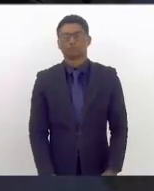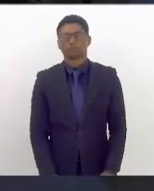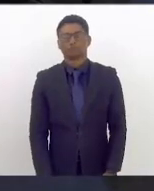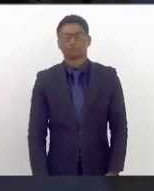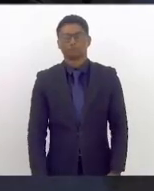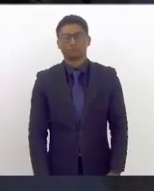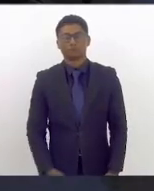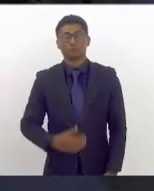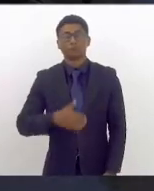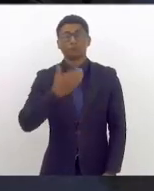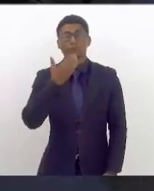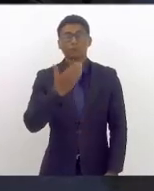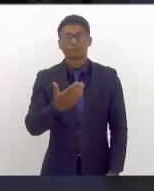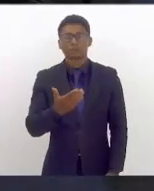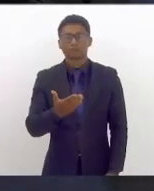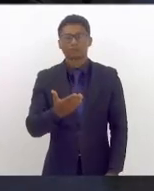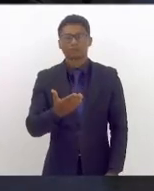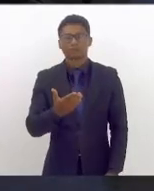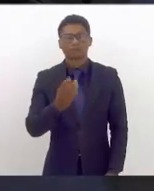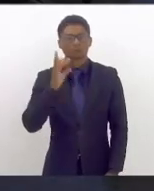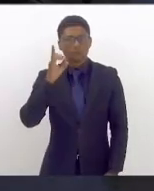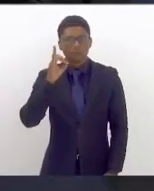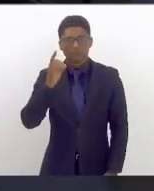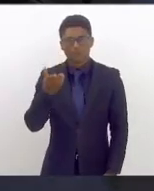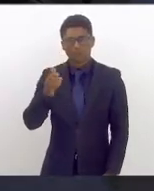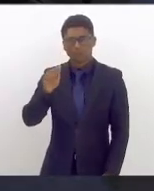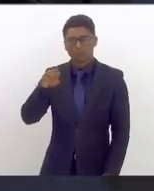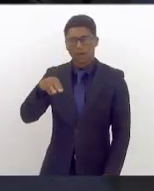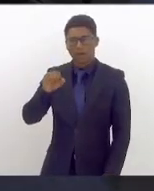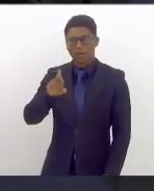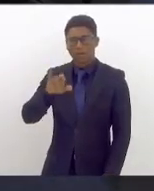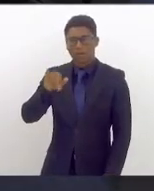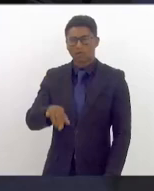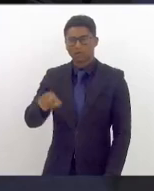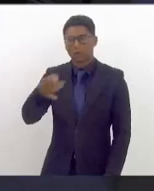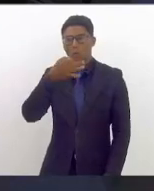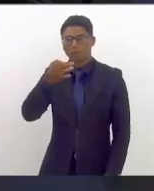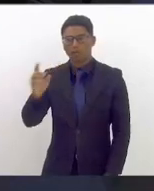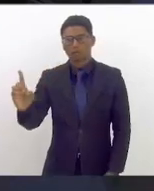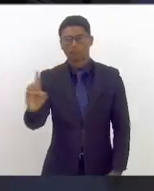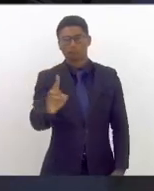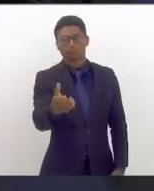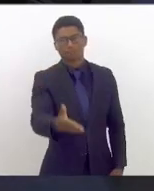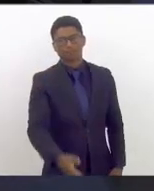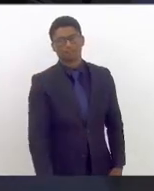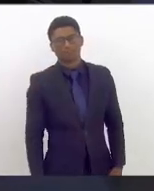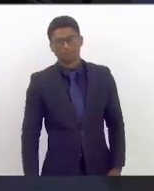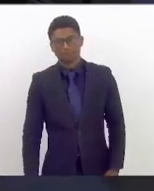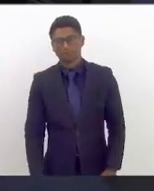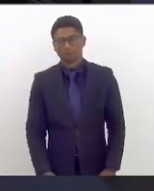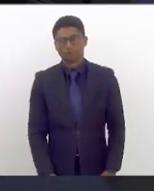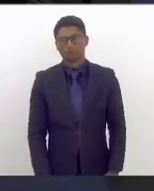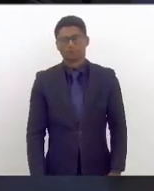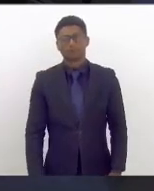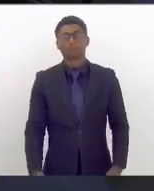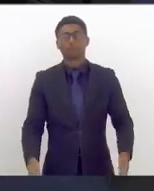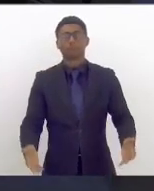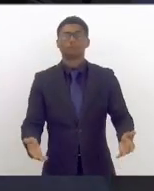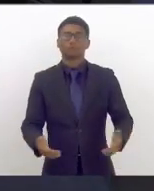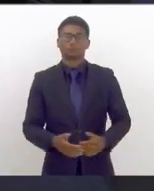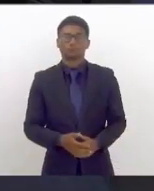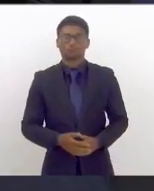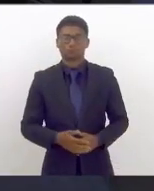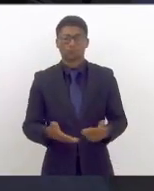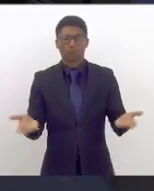eu pedi que o deputado Amorim fizesse a sua colocação por favor o presidente agora a gente teve um